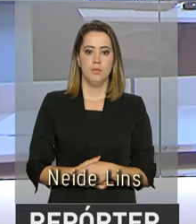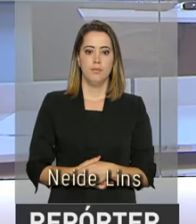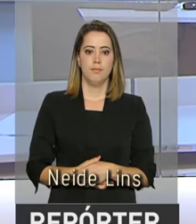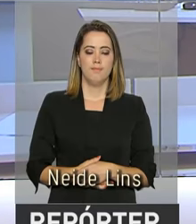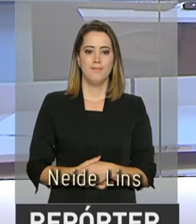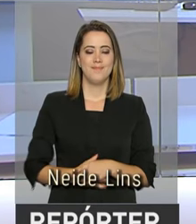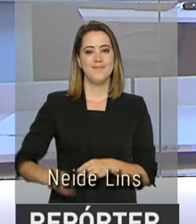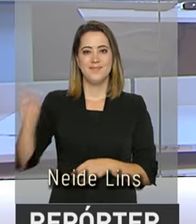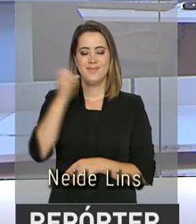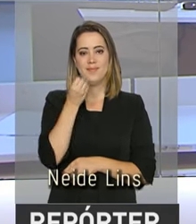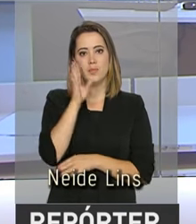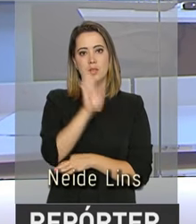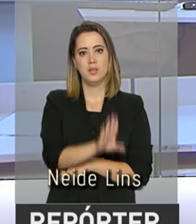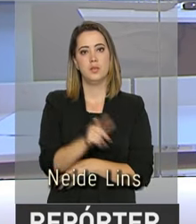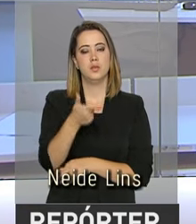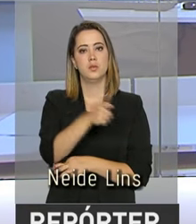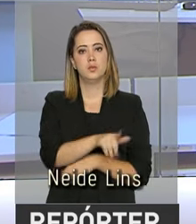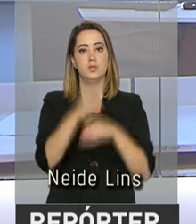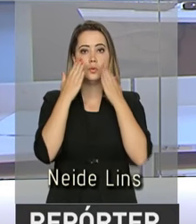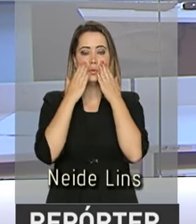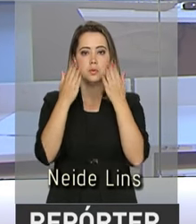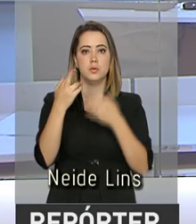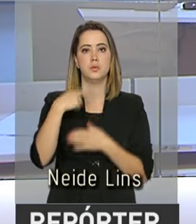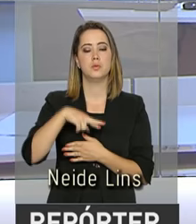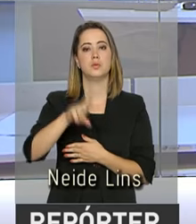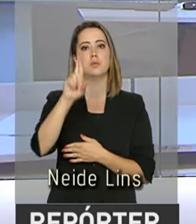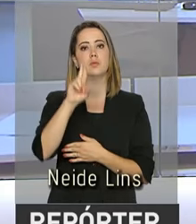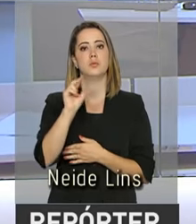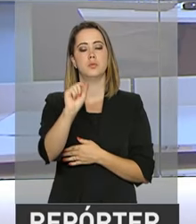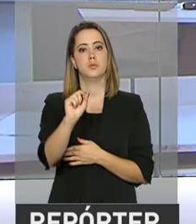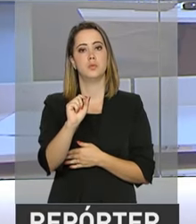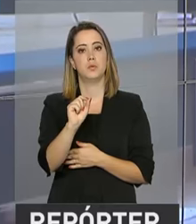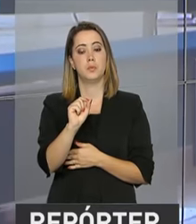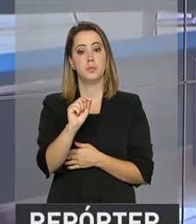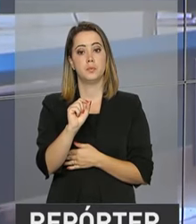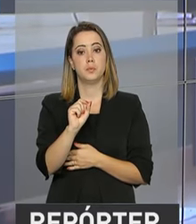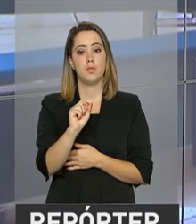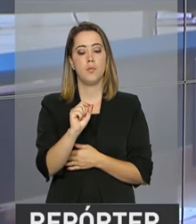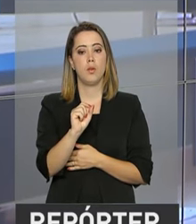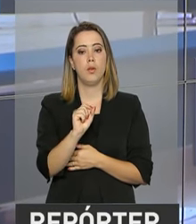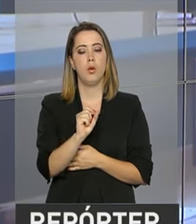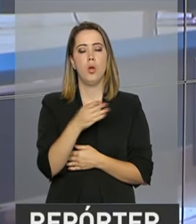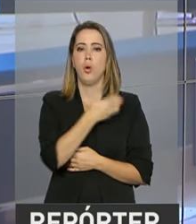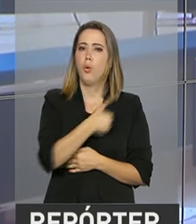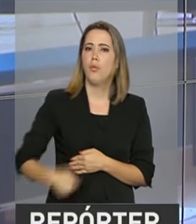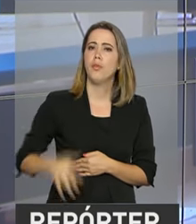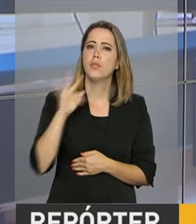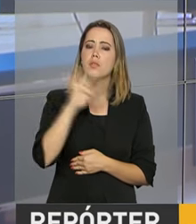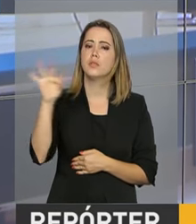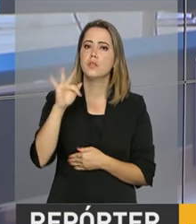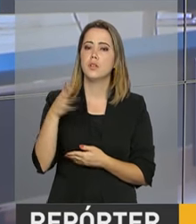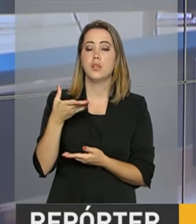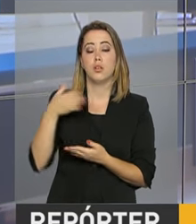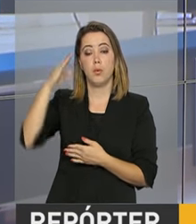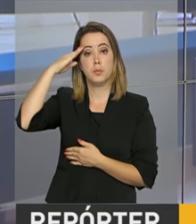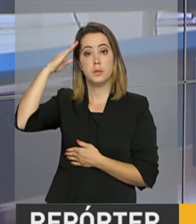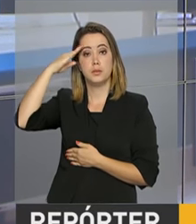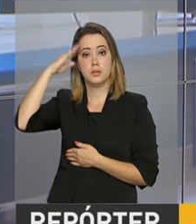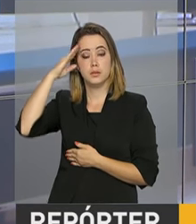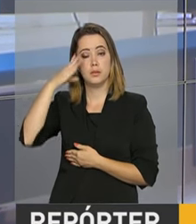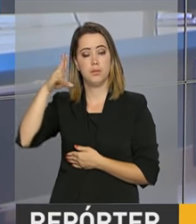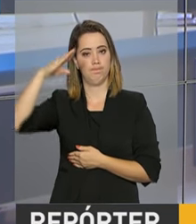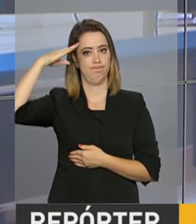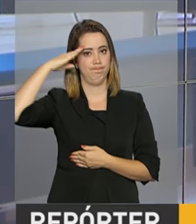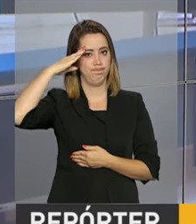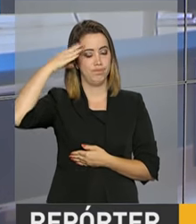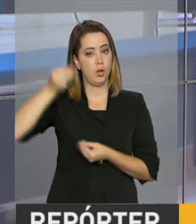Olá, boa tarde. Estamos de volta com mais uma edição do Repórter NBR. O governo federal vai enviar mais militares das